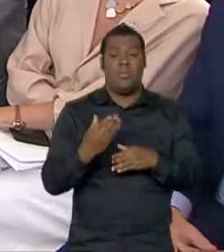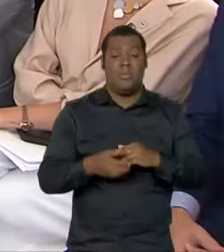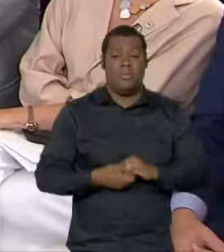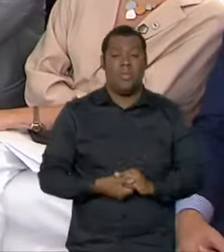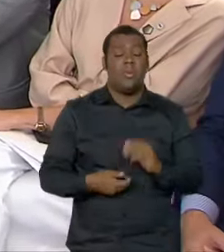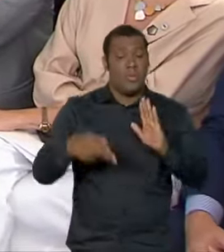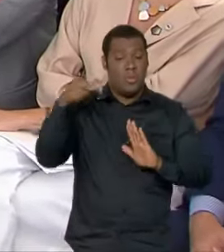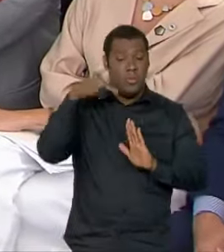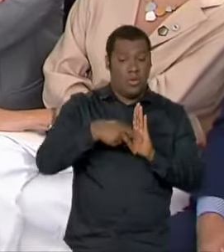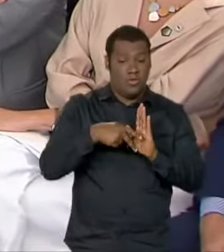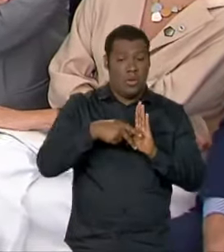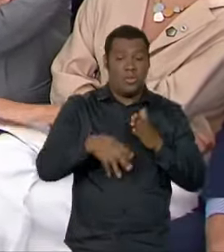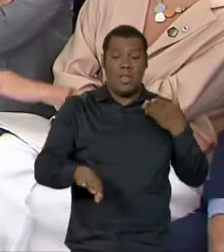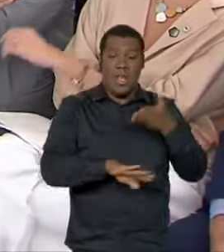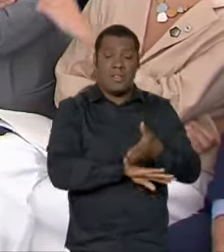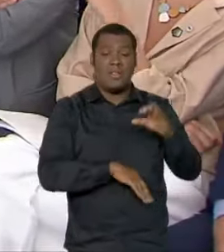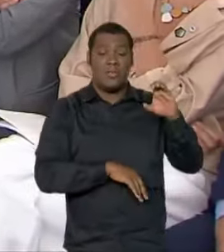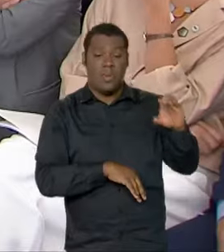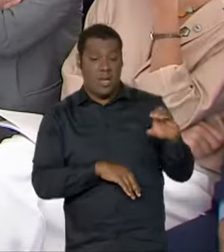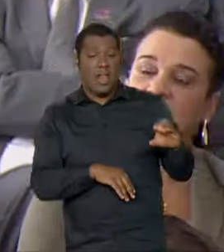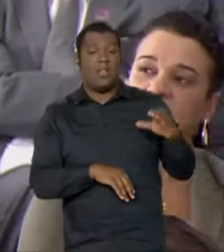de crédito do setor imobiliário.